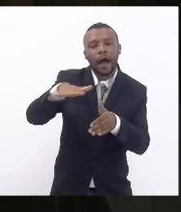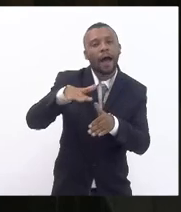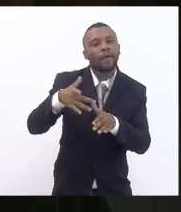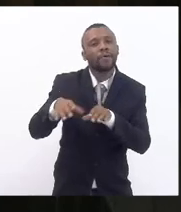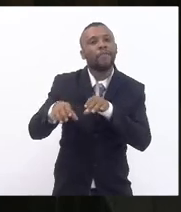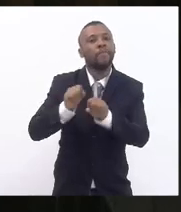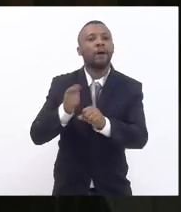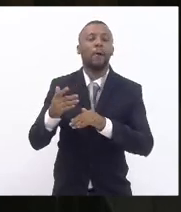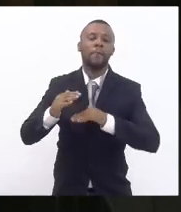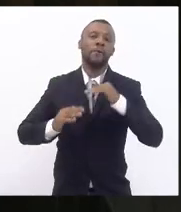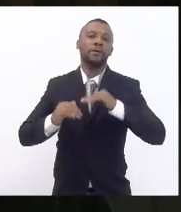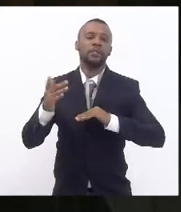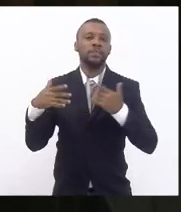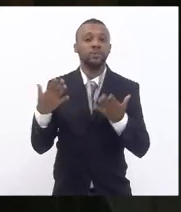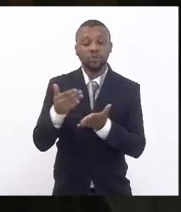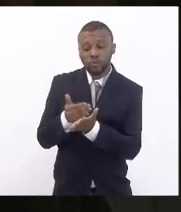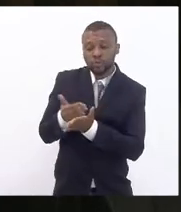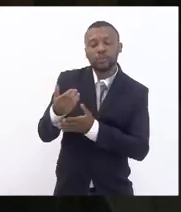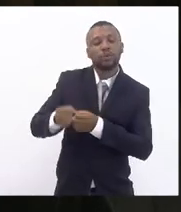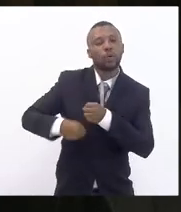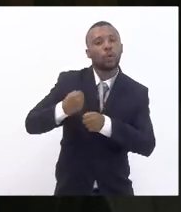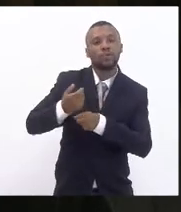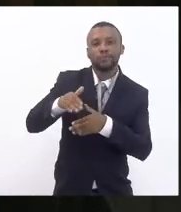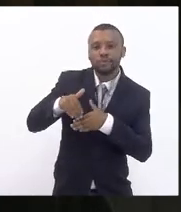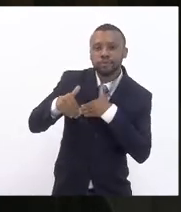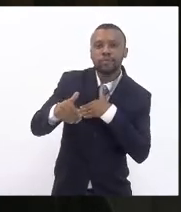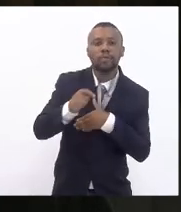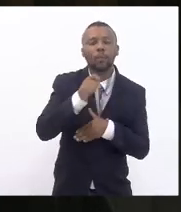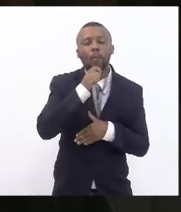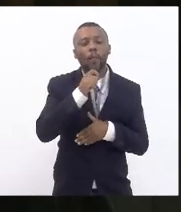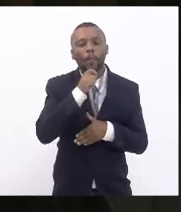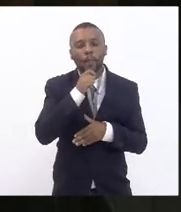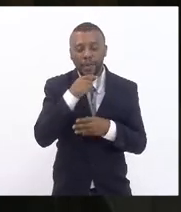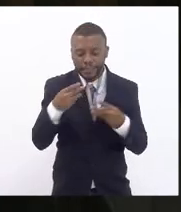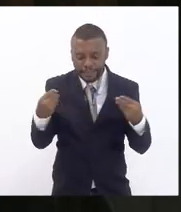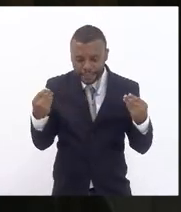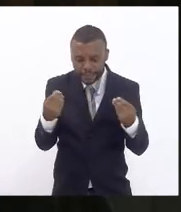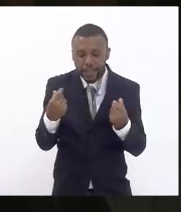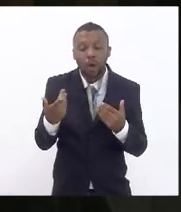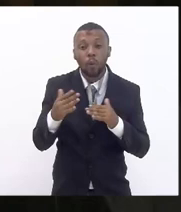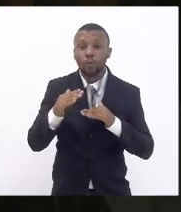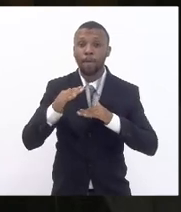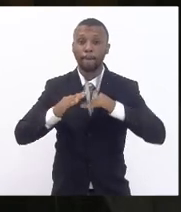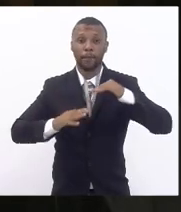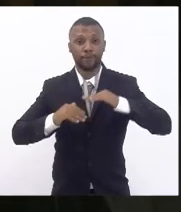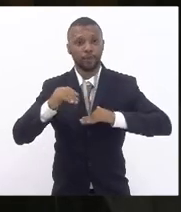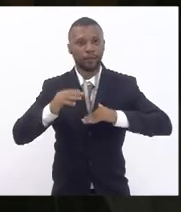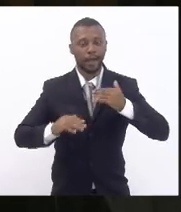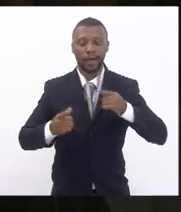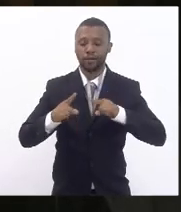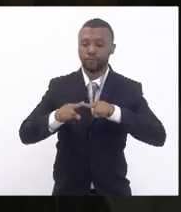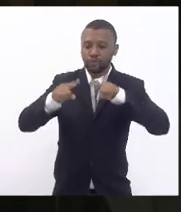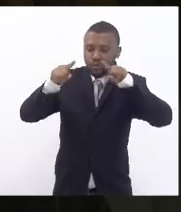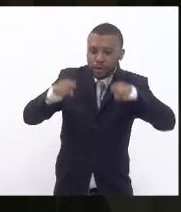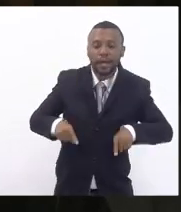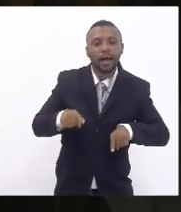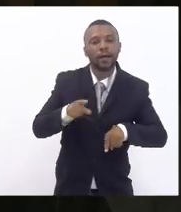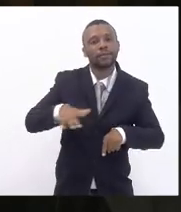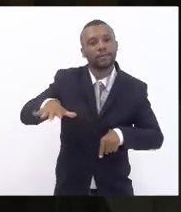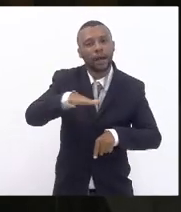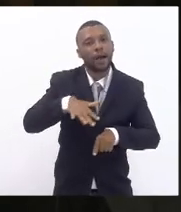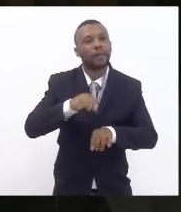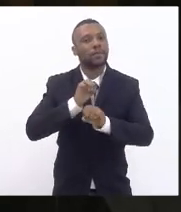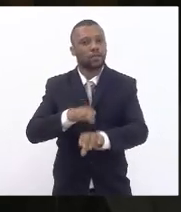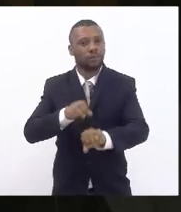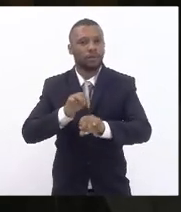E começou o ano letivo sem os profissionais da educação, os diretores, saberem